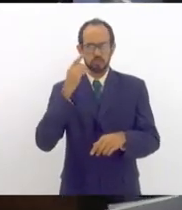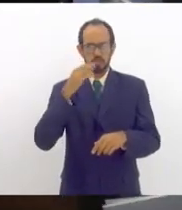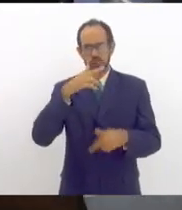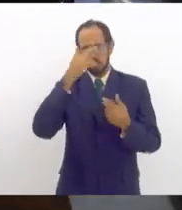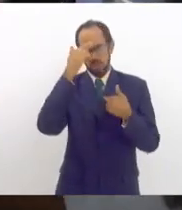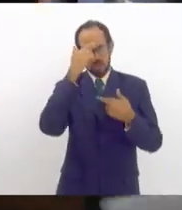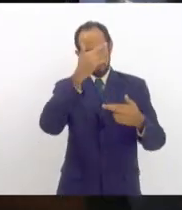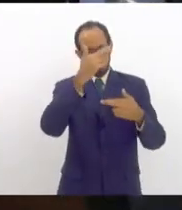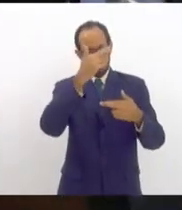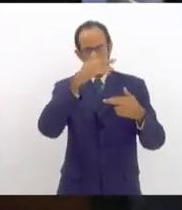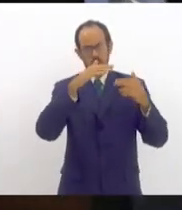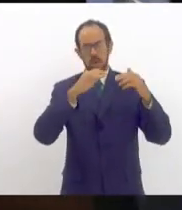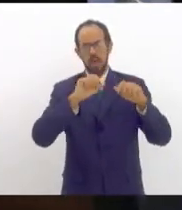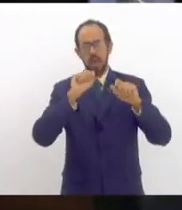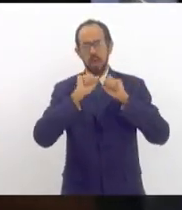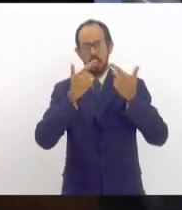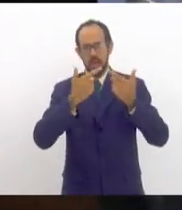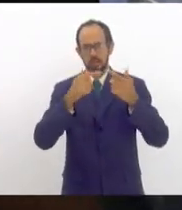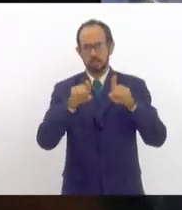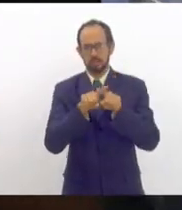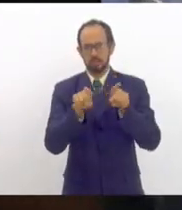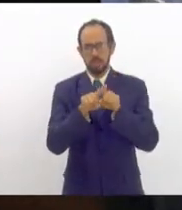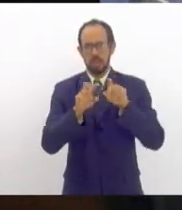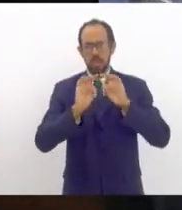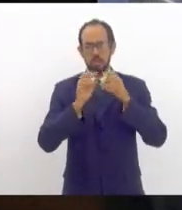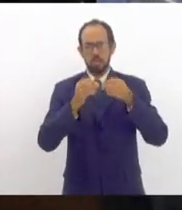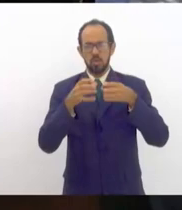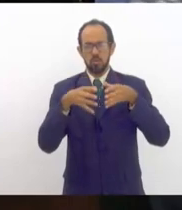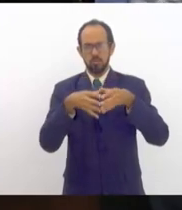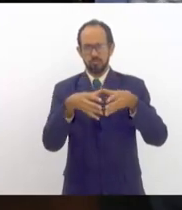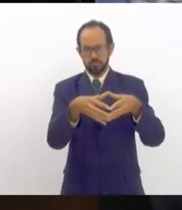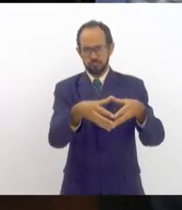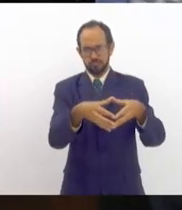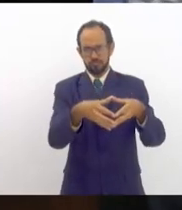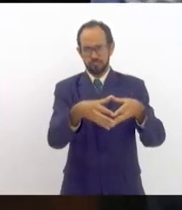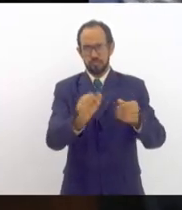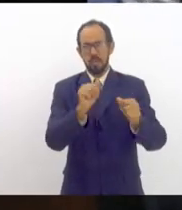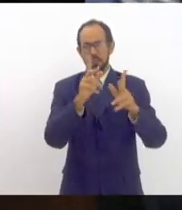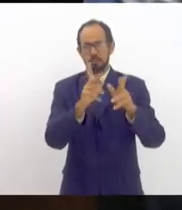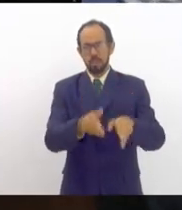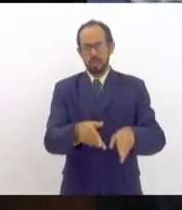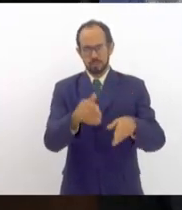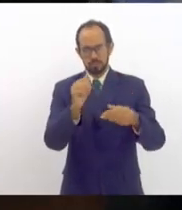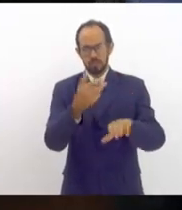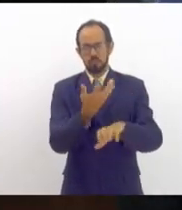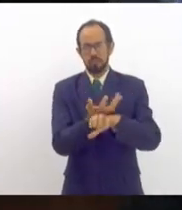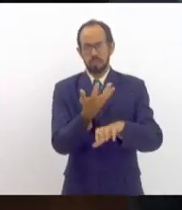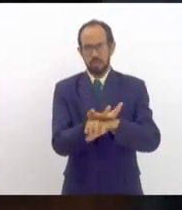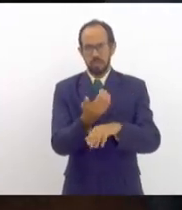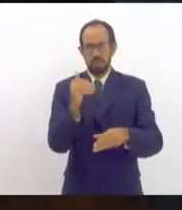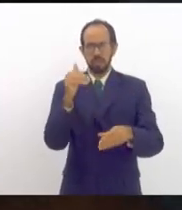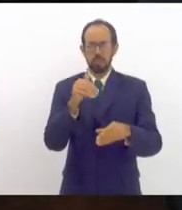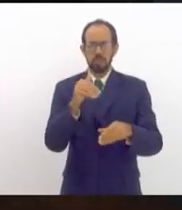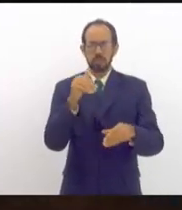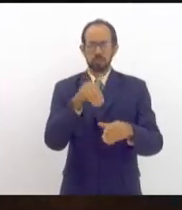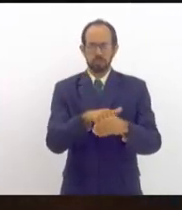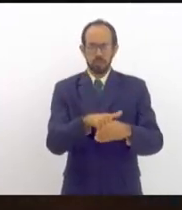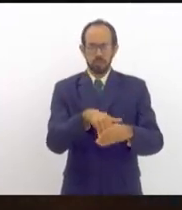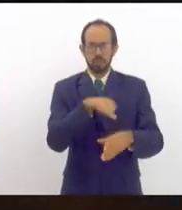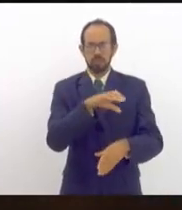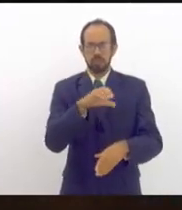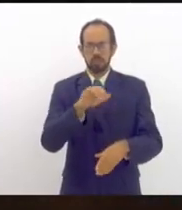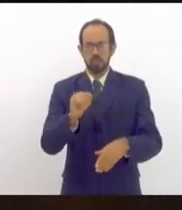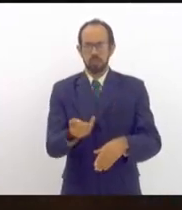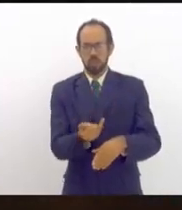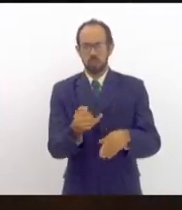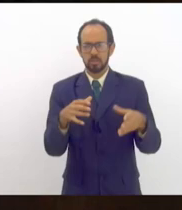e as comissões apesar da matéria já ter tramitado nesse ccj e nas comissões pertinentes